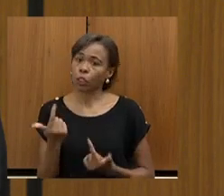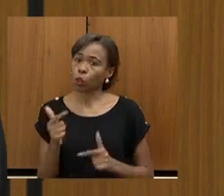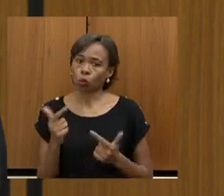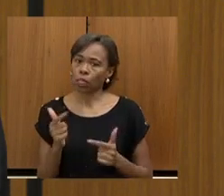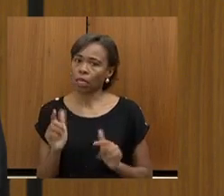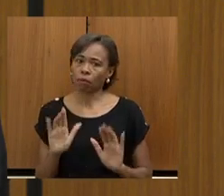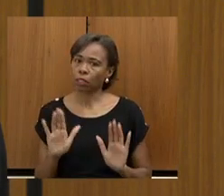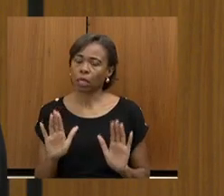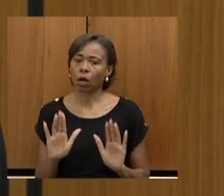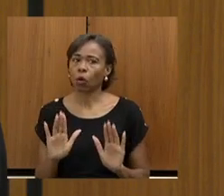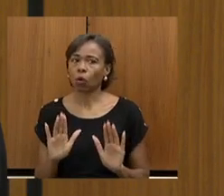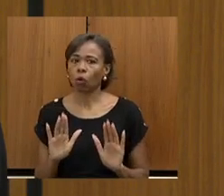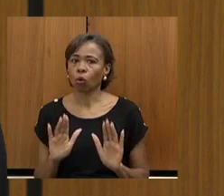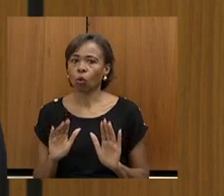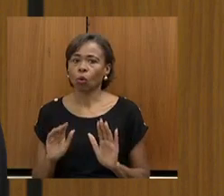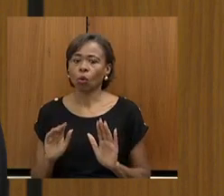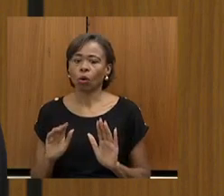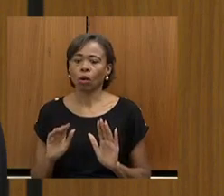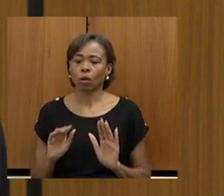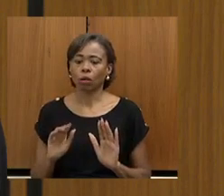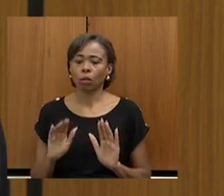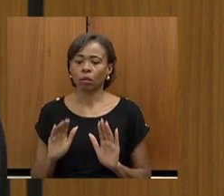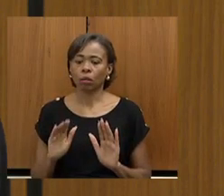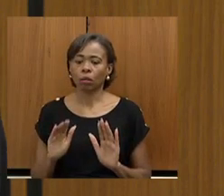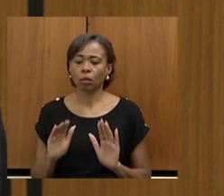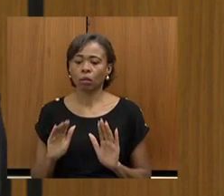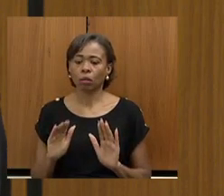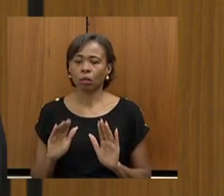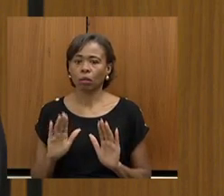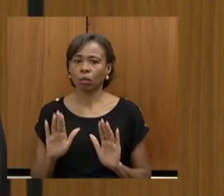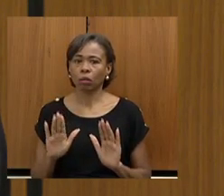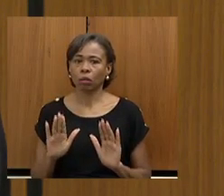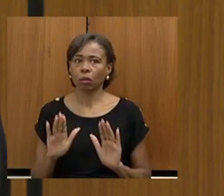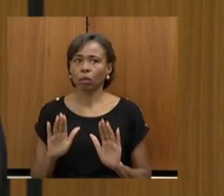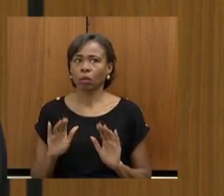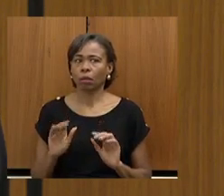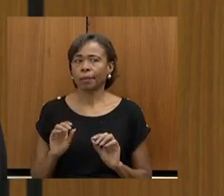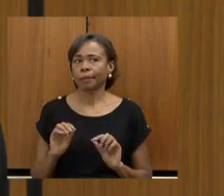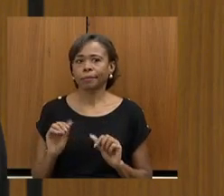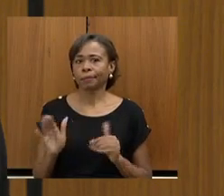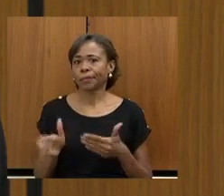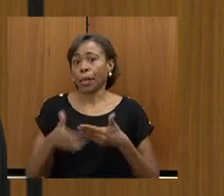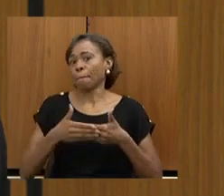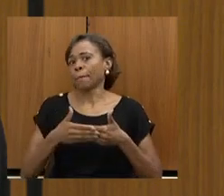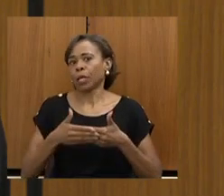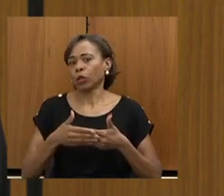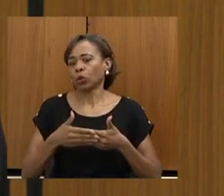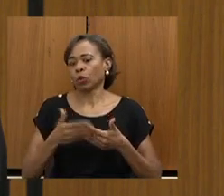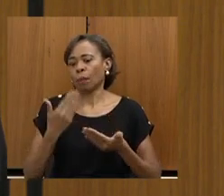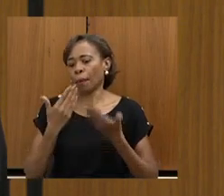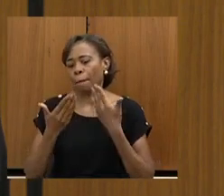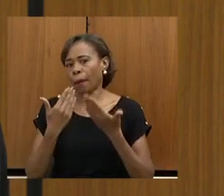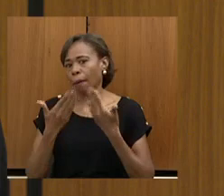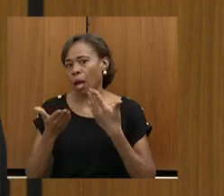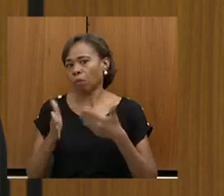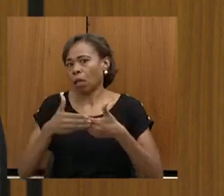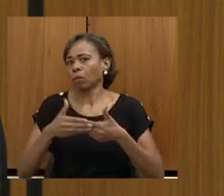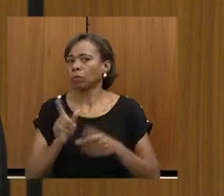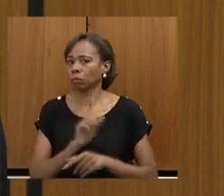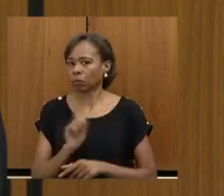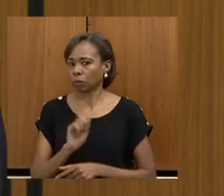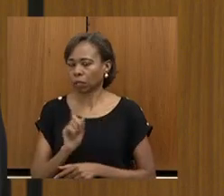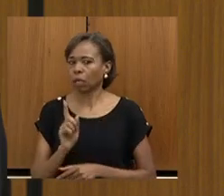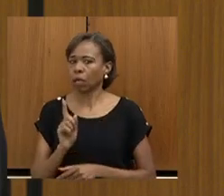fechamento por parte da escola sobre um diálogo. Isso não existe. Estou aqui